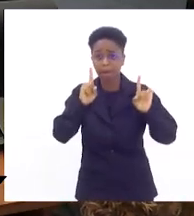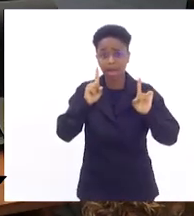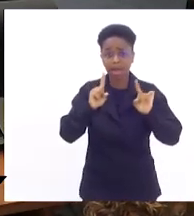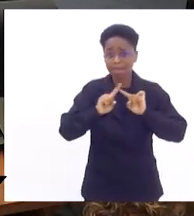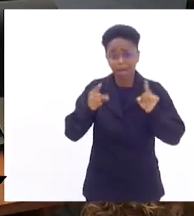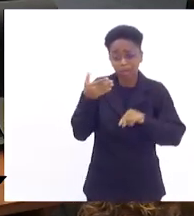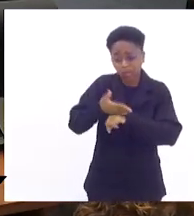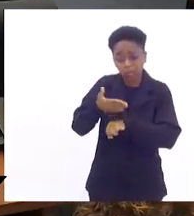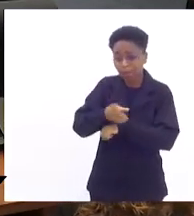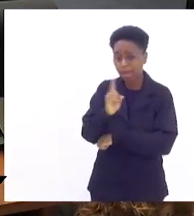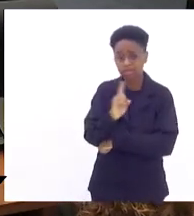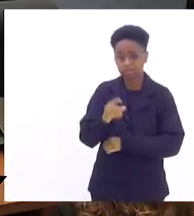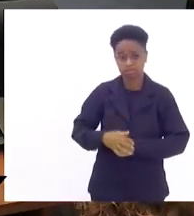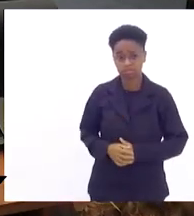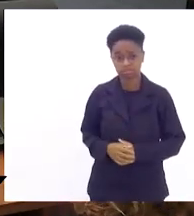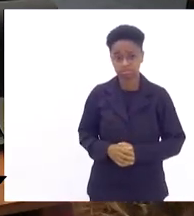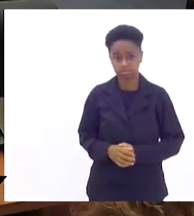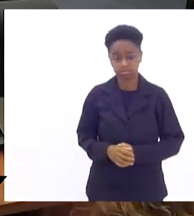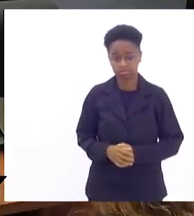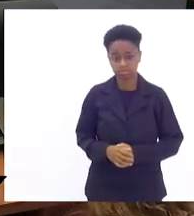da composição do BNDES. Agora... Só